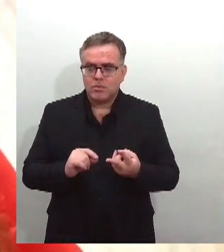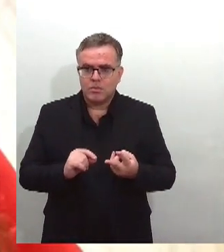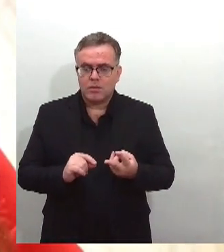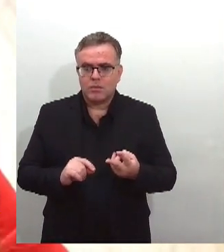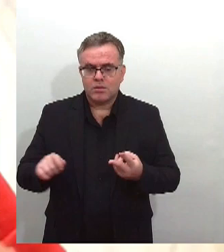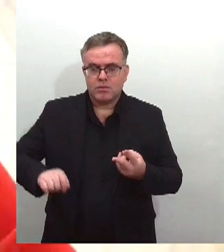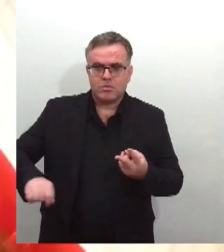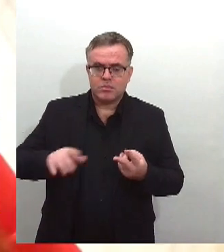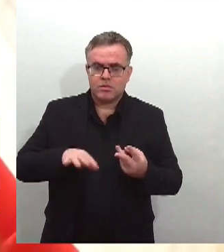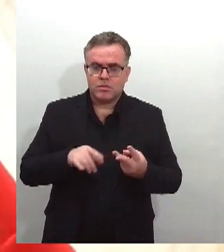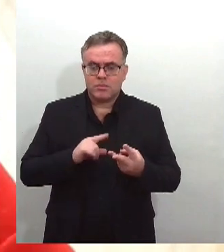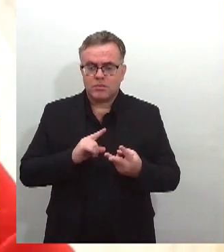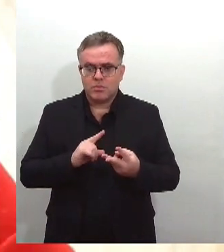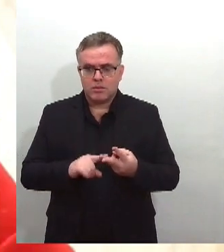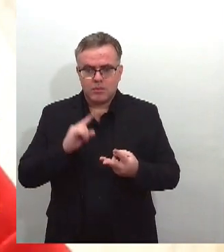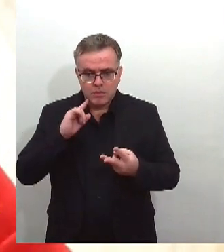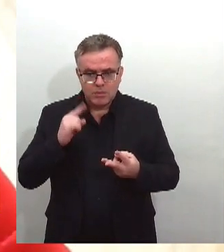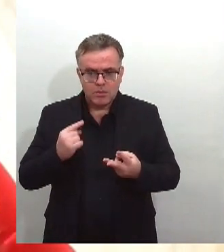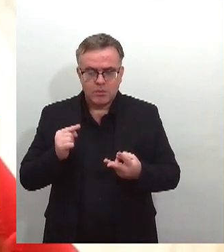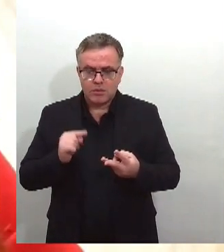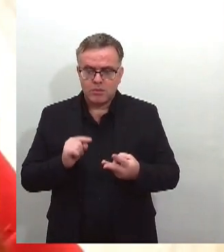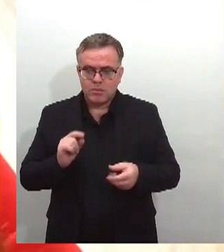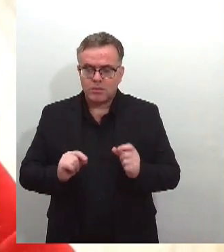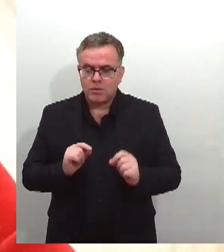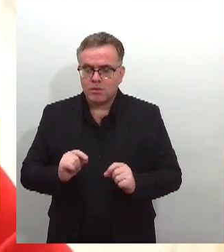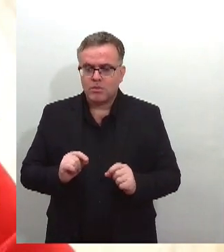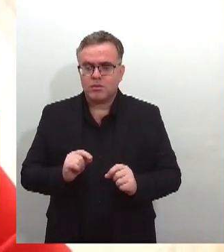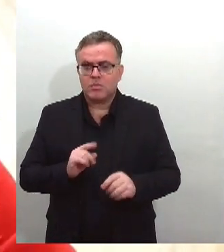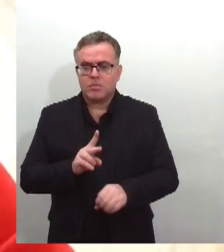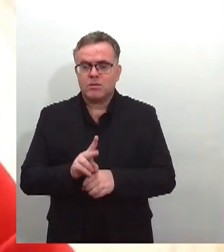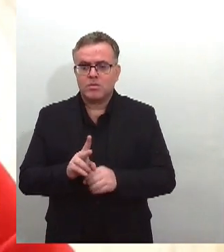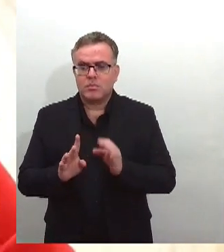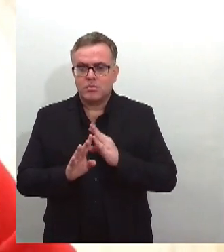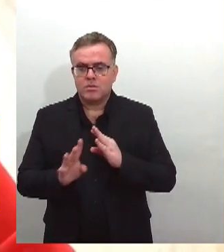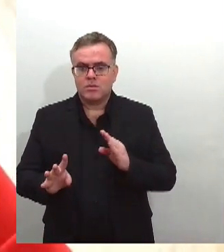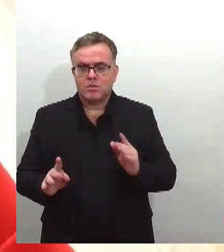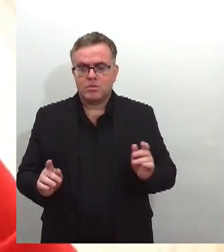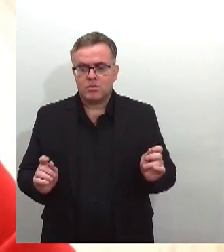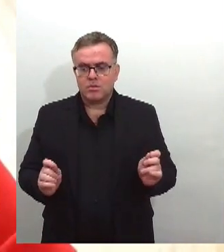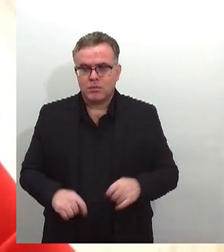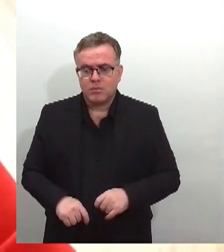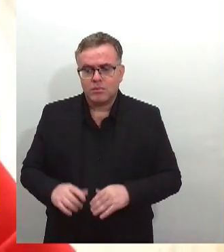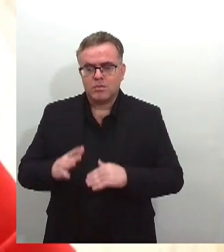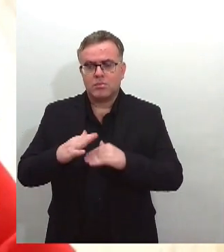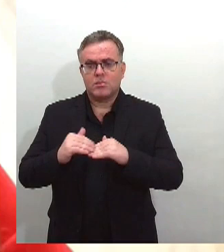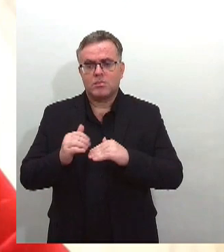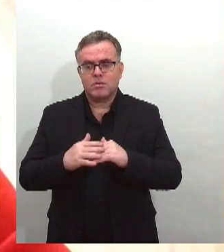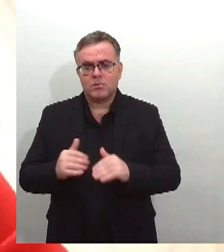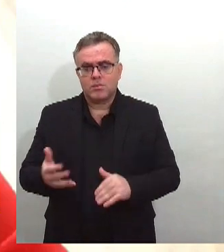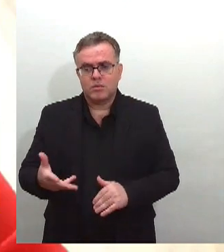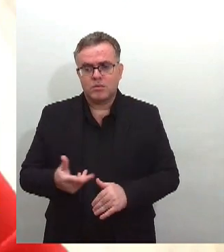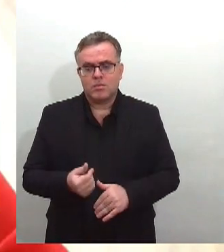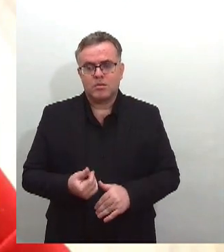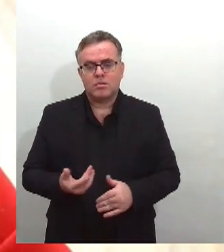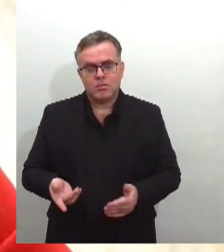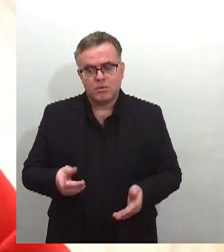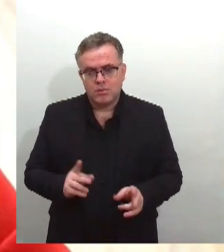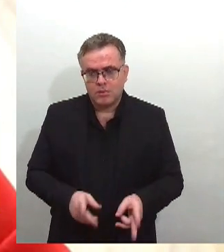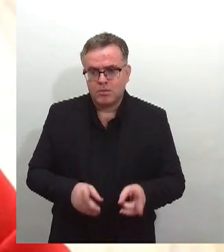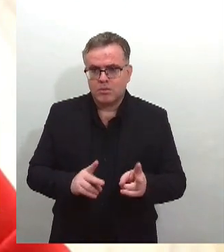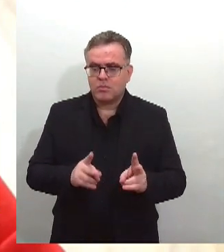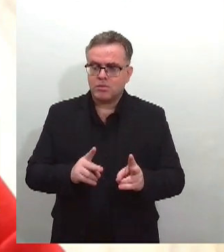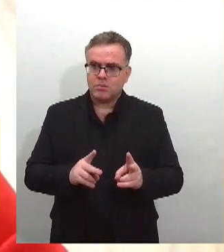uma advogada que está esperando essa mulher nos CRAs para poder acolhê-la e dar prosseguimento ao que ela